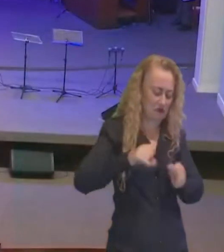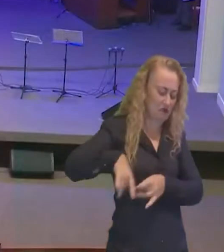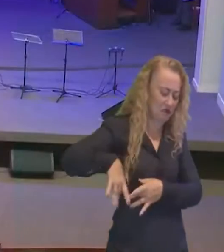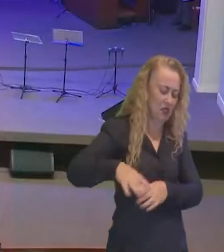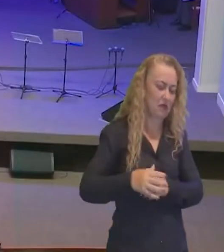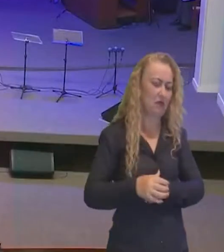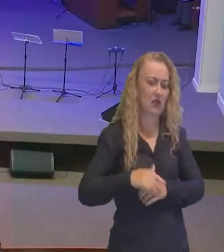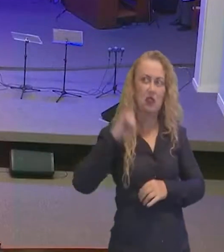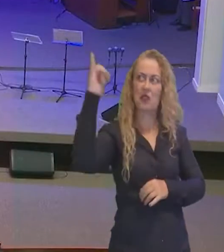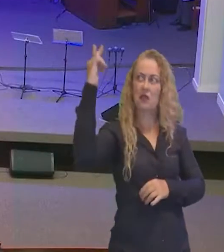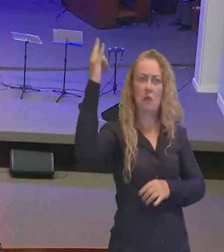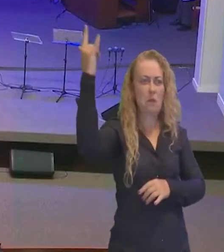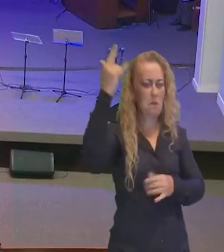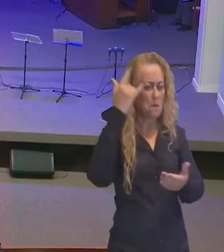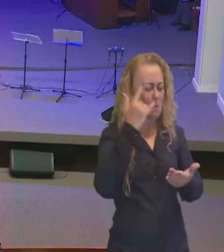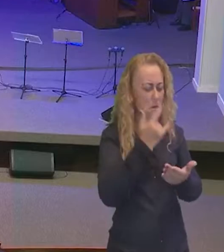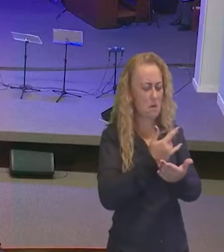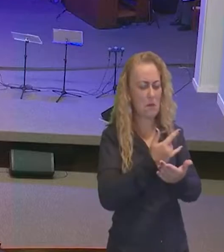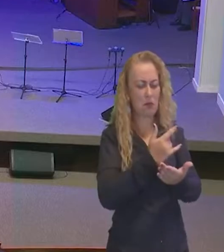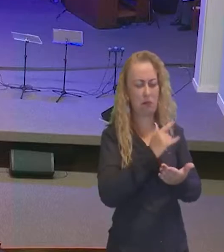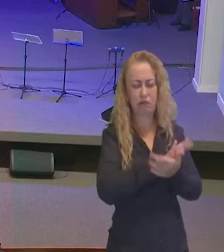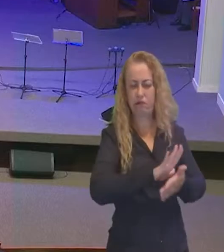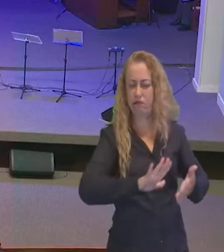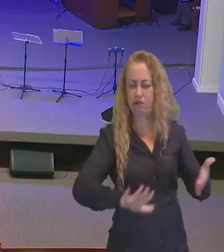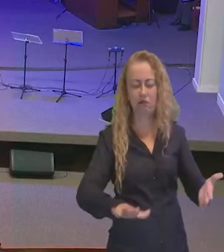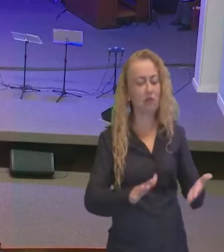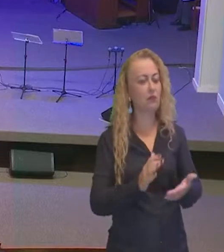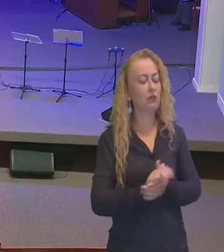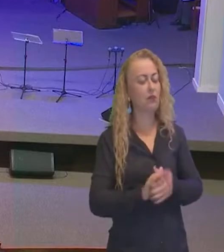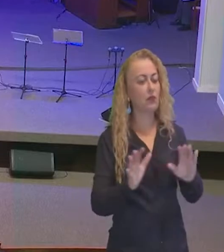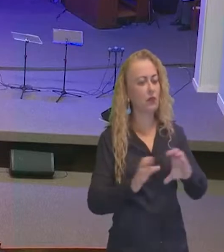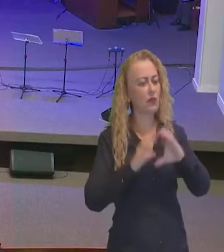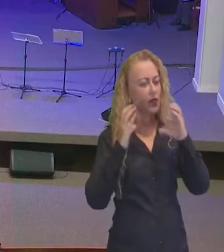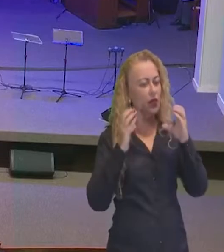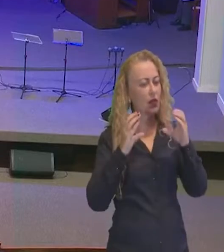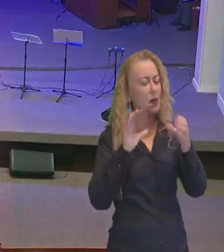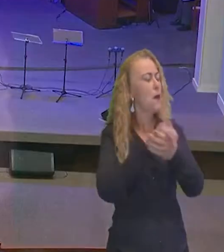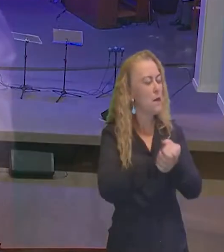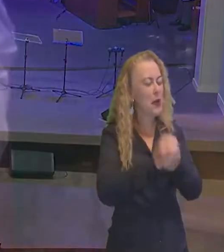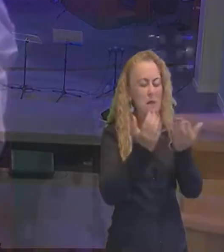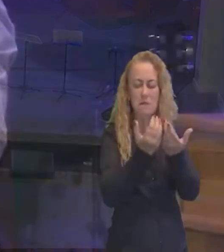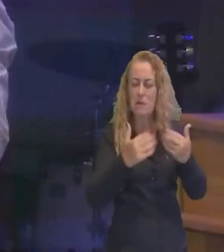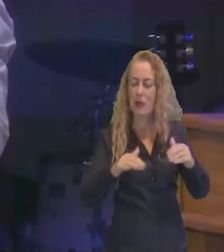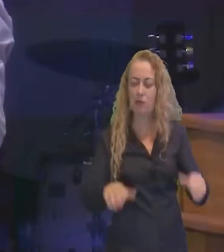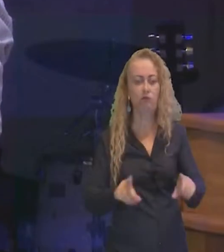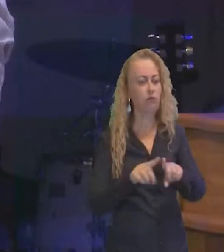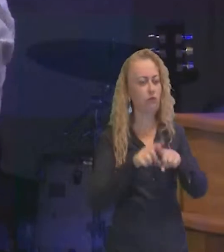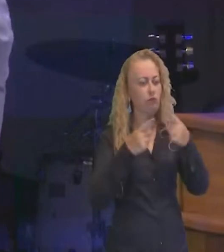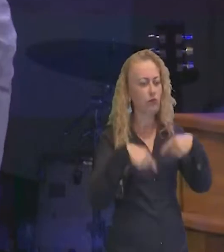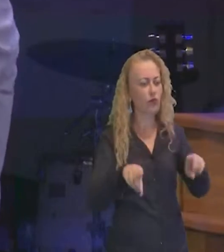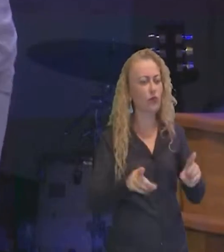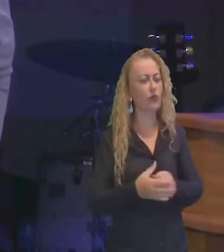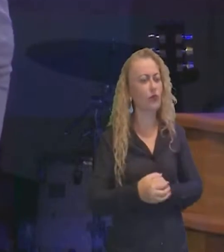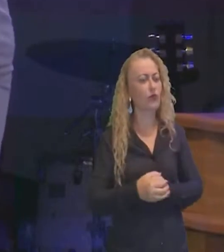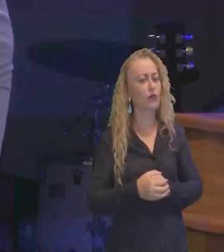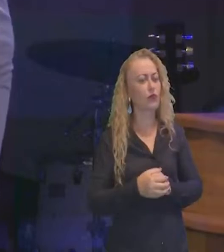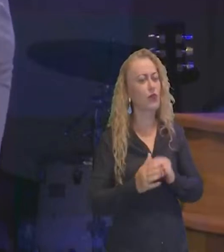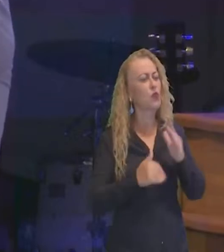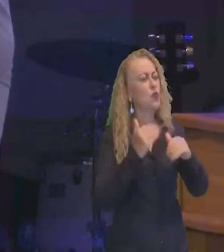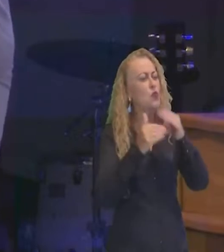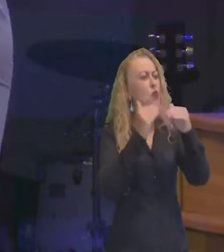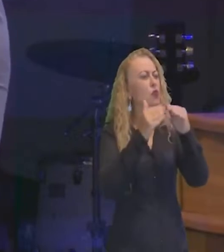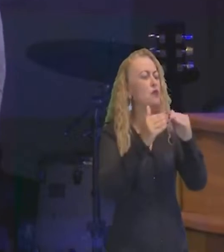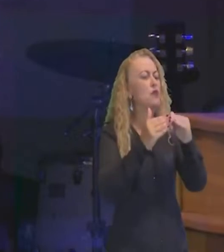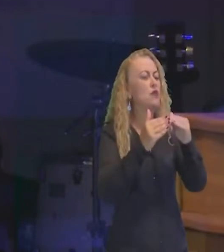não vale a pena perder um casamento, uma família, um lar, uma posteridade por alguns minutos